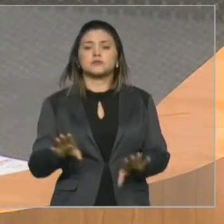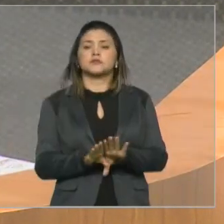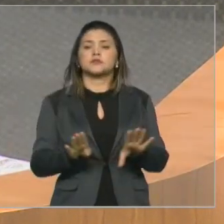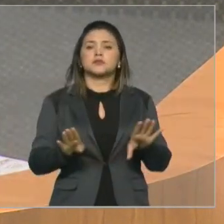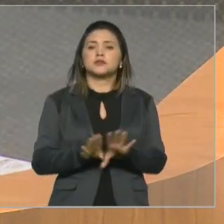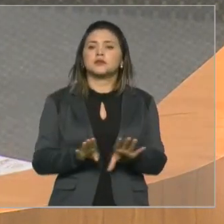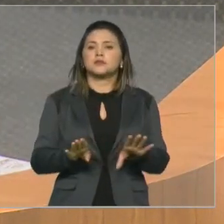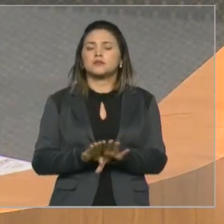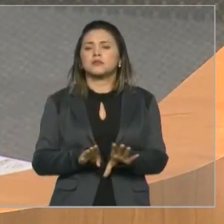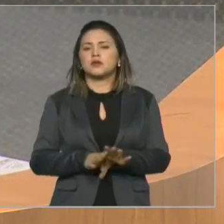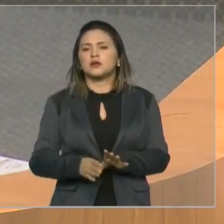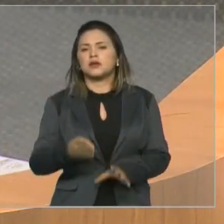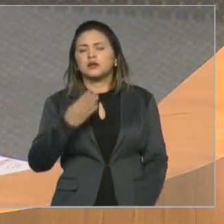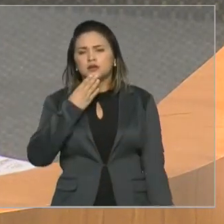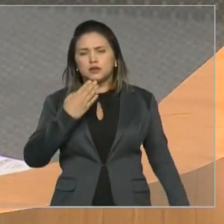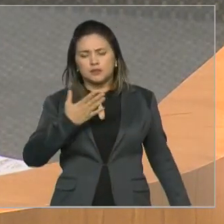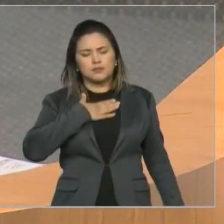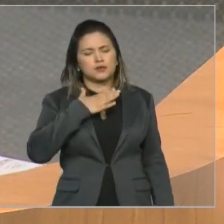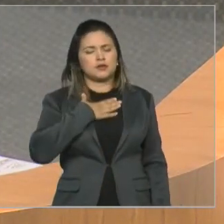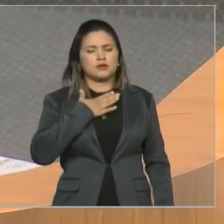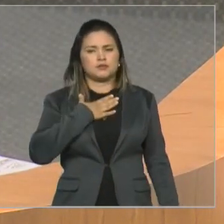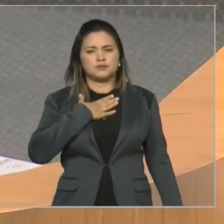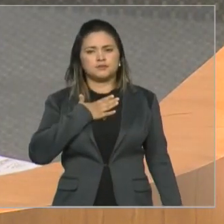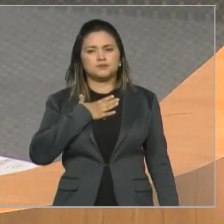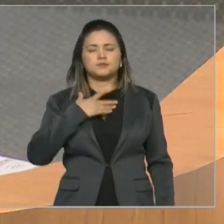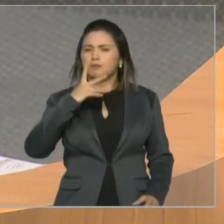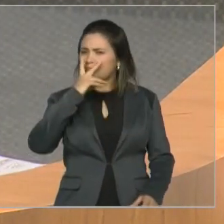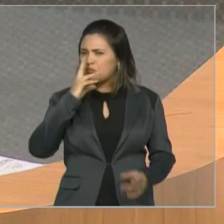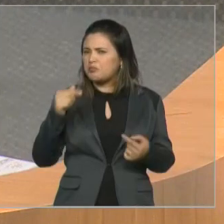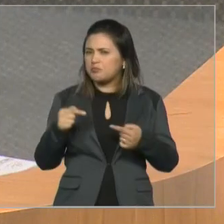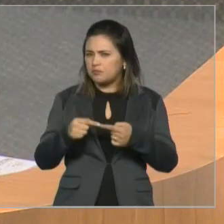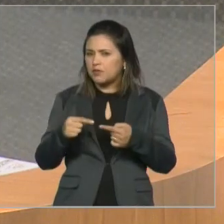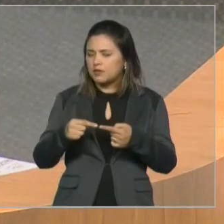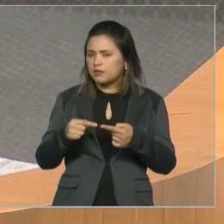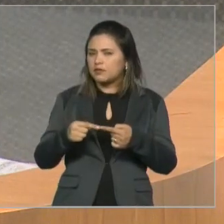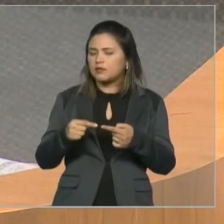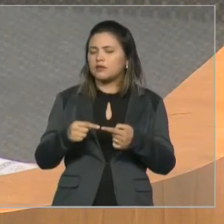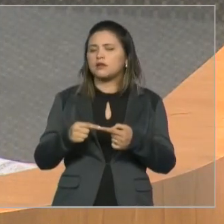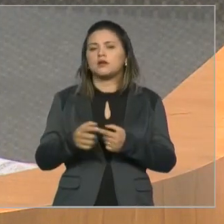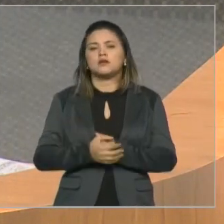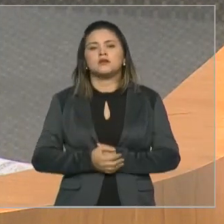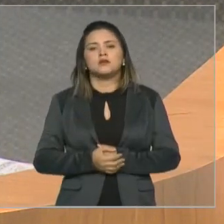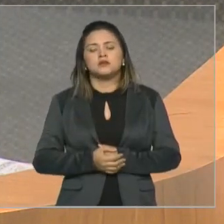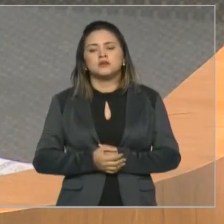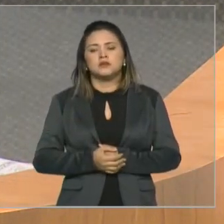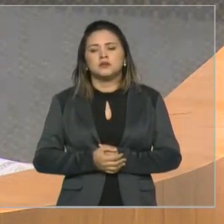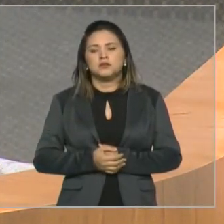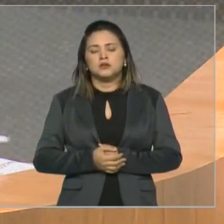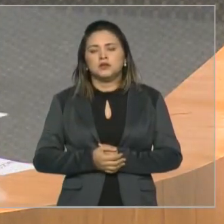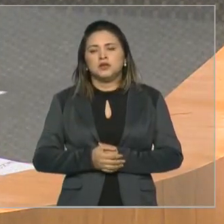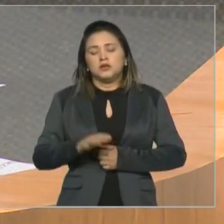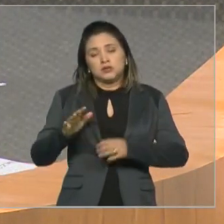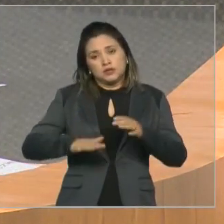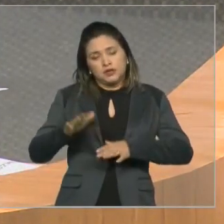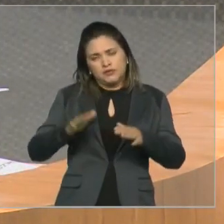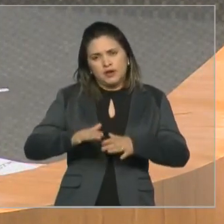com o requerimento, já demos entrada, provavelmente para a leitura do diário de amanhã,